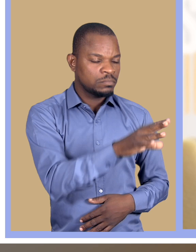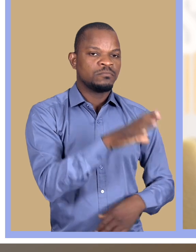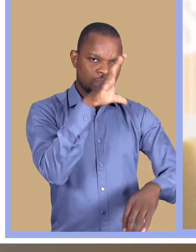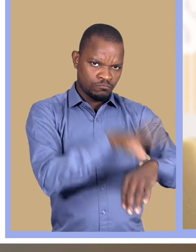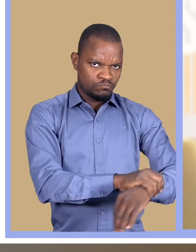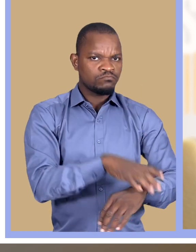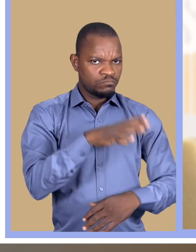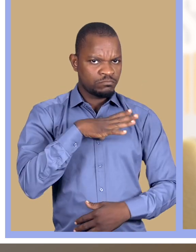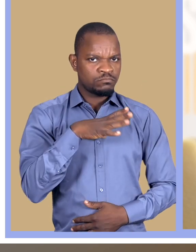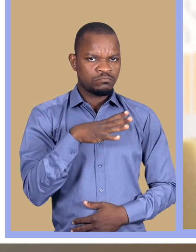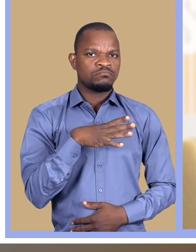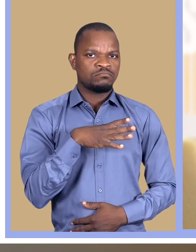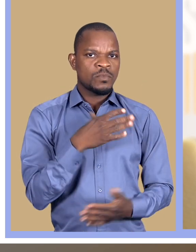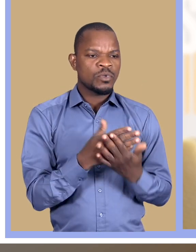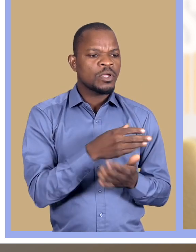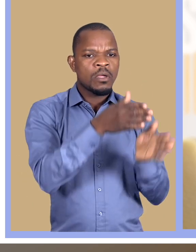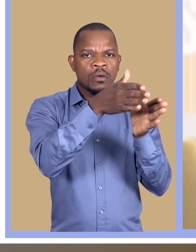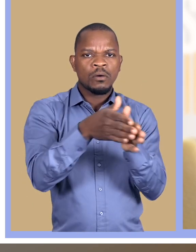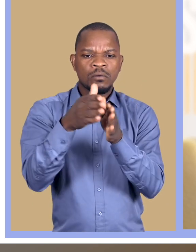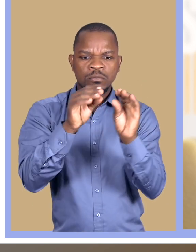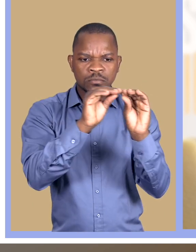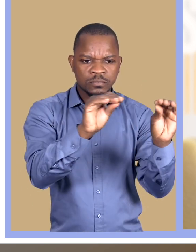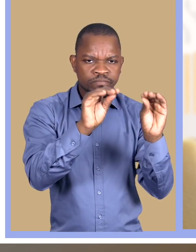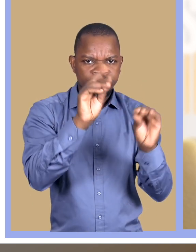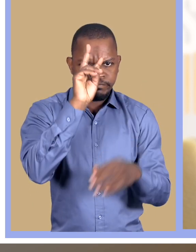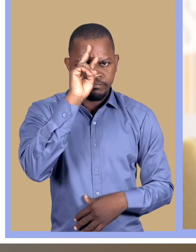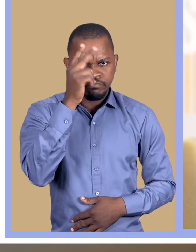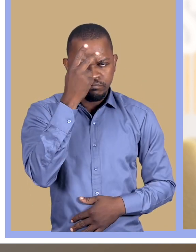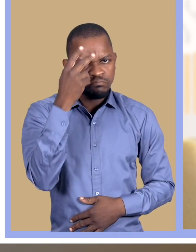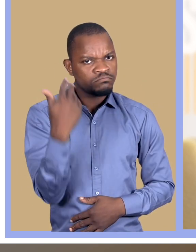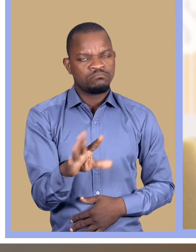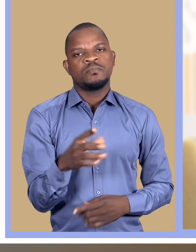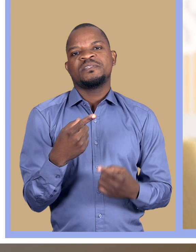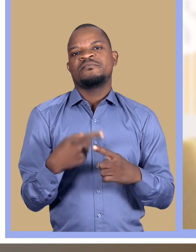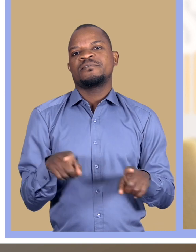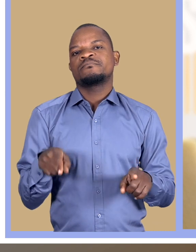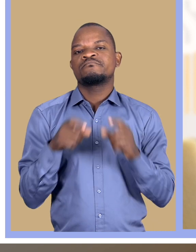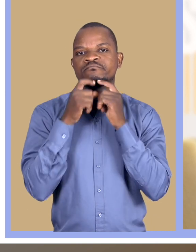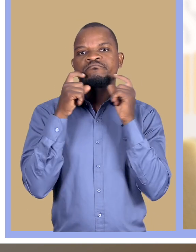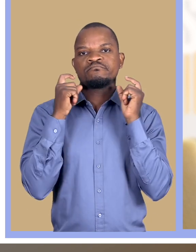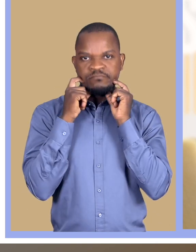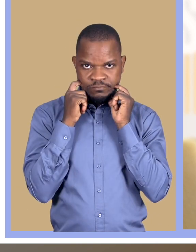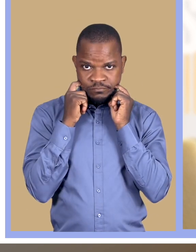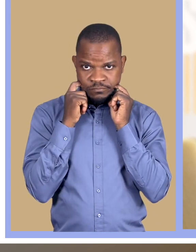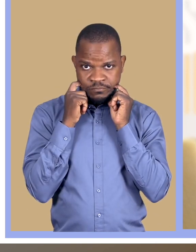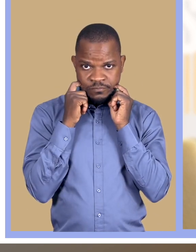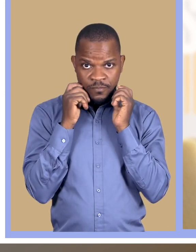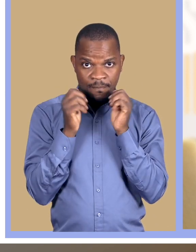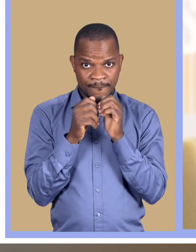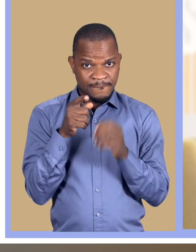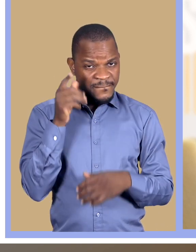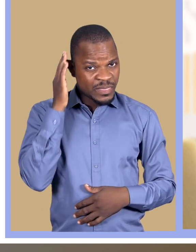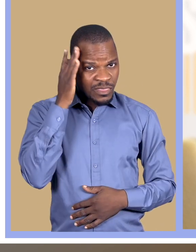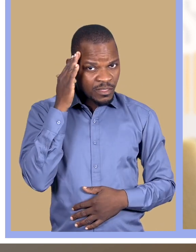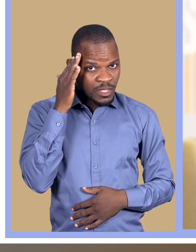ambiental. Porque a educação ambiental lá é outro sistema, é muito mais preparado para a coisa. Então, se sabes que a partir daqui nós estamos na